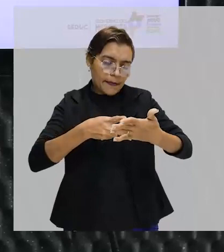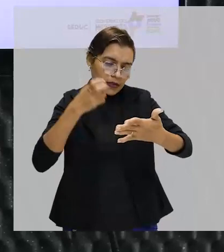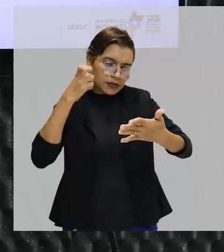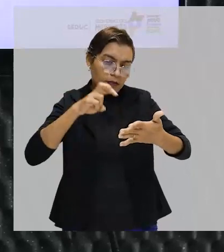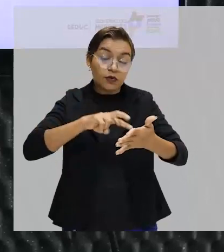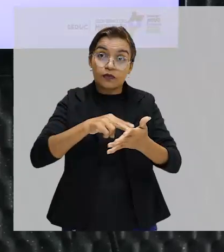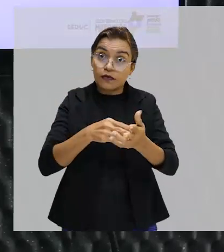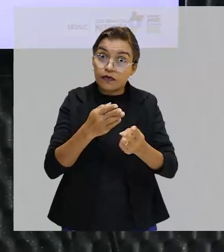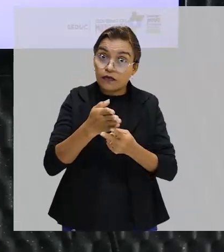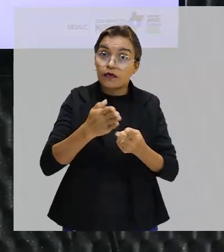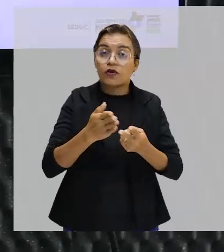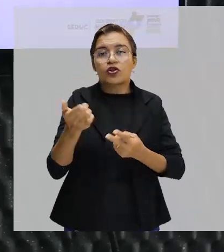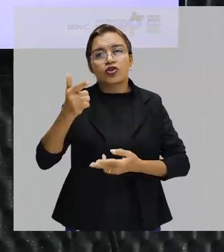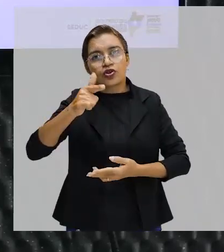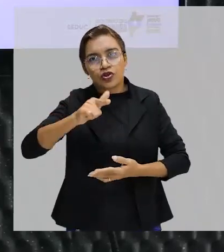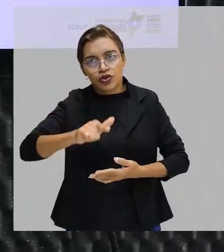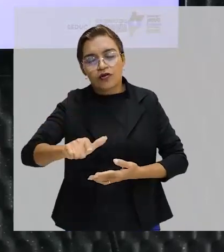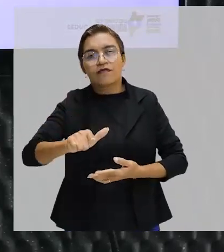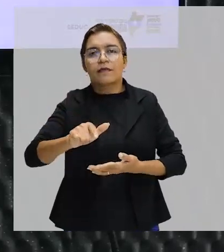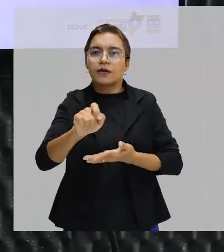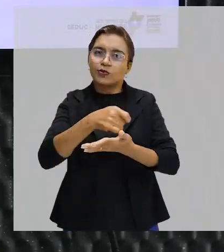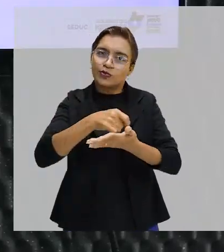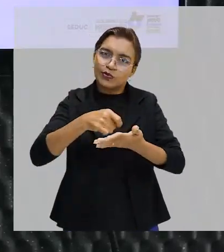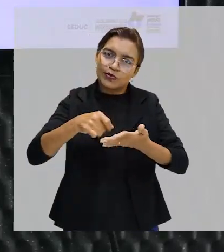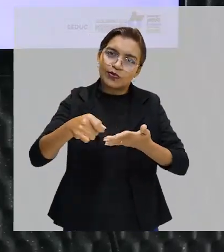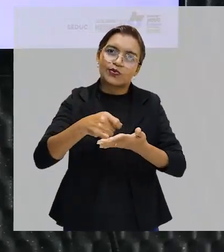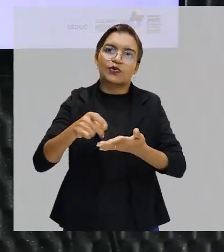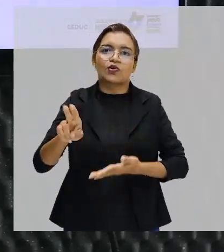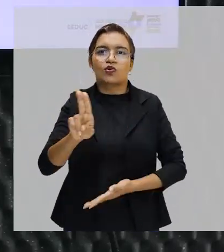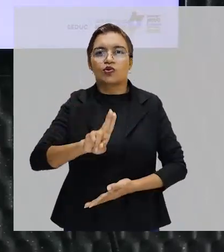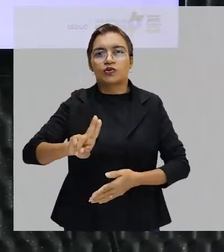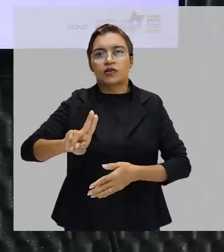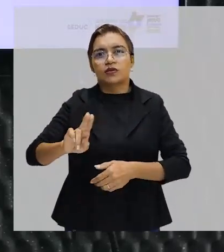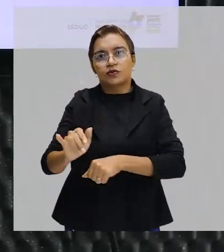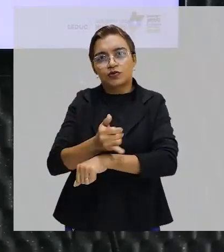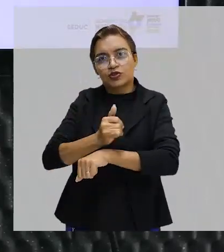ambiguidade, é só reescrever de outra forma, utilizando